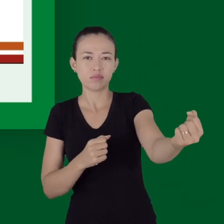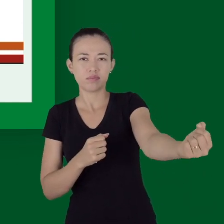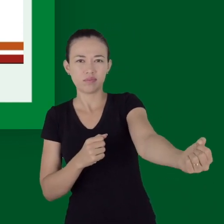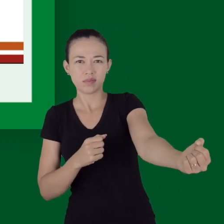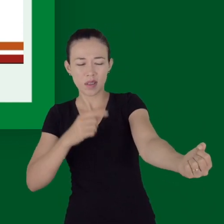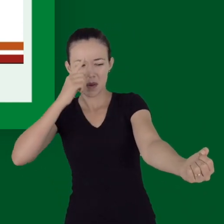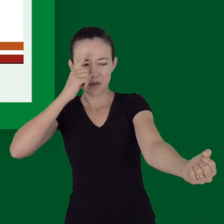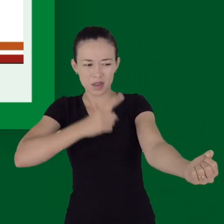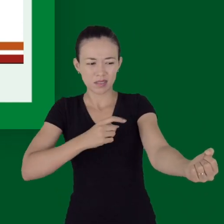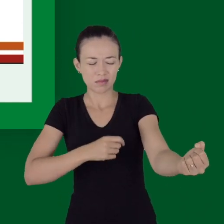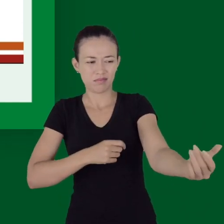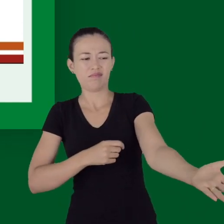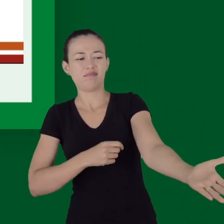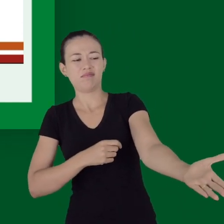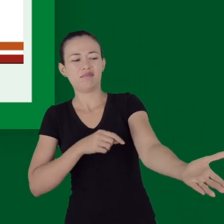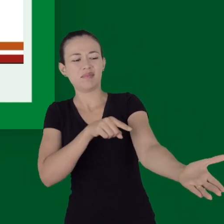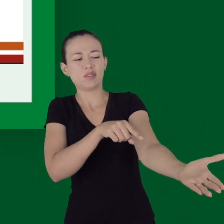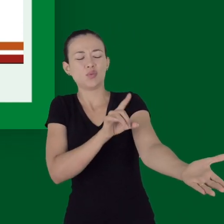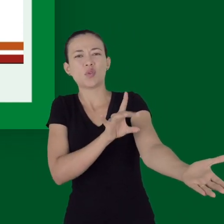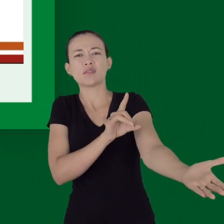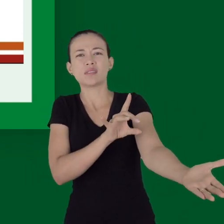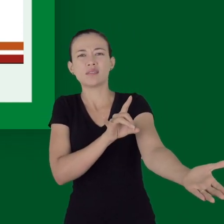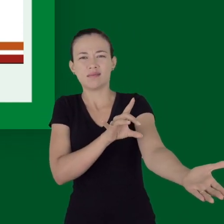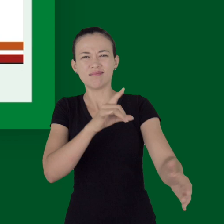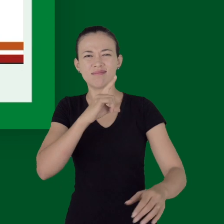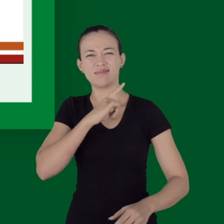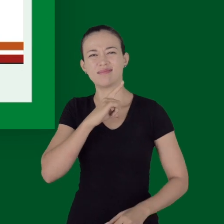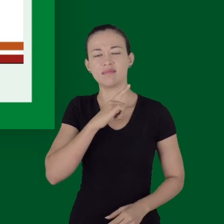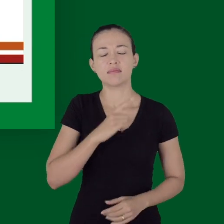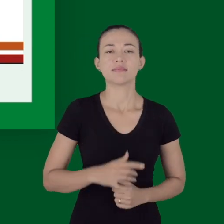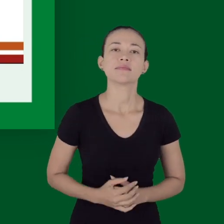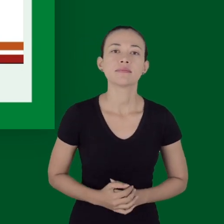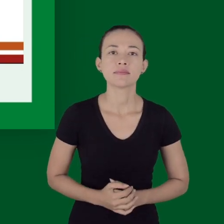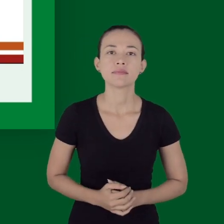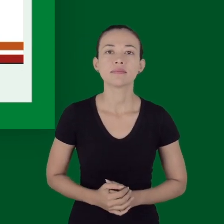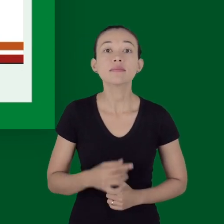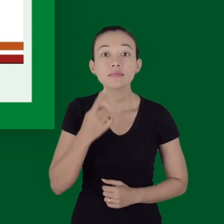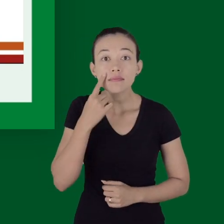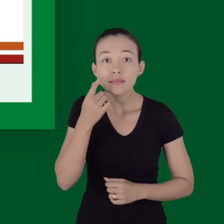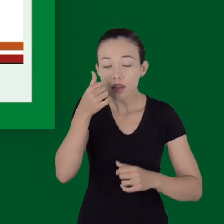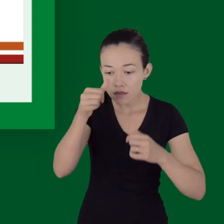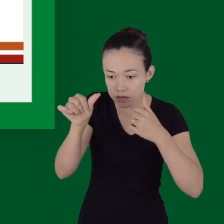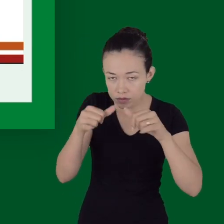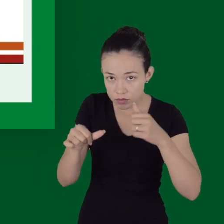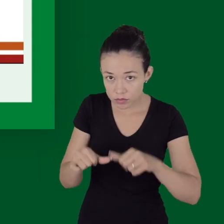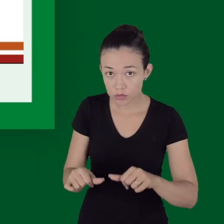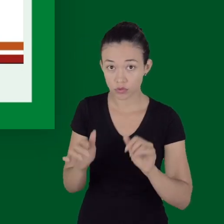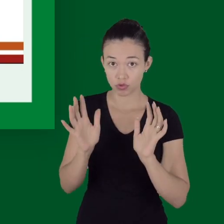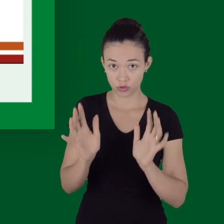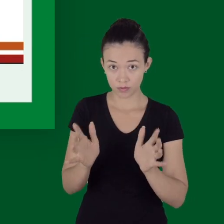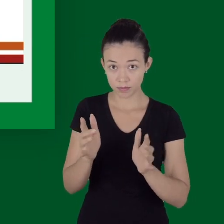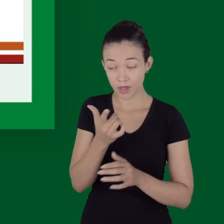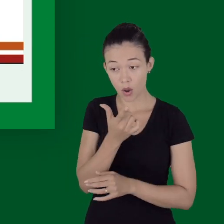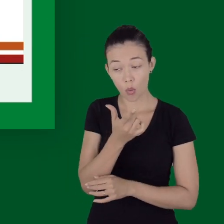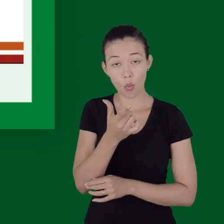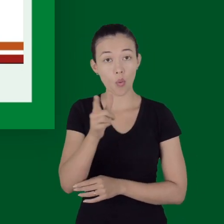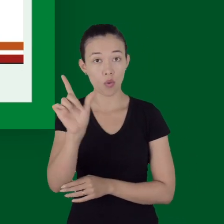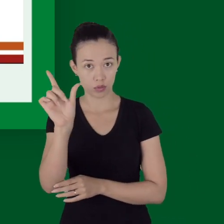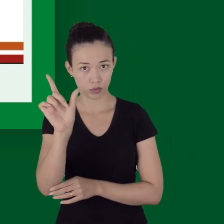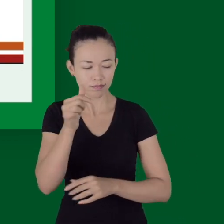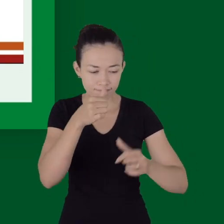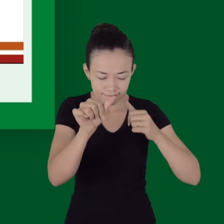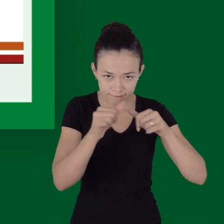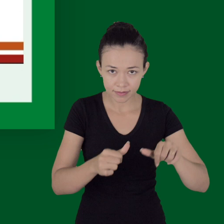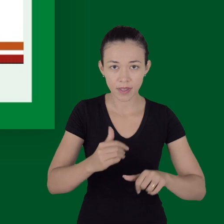Fizemos essa avaliação no D, e aí a gente vai para avaliação secundária, tudo lá em walk, uma equipe atendendo. Avaliação secundária, a gente vai fazer uma